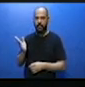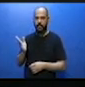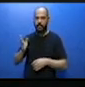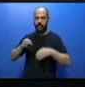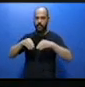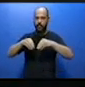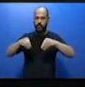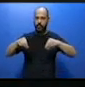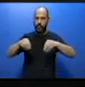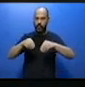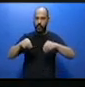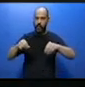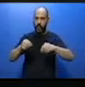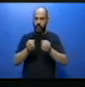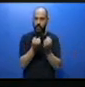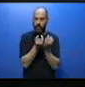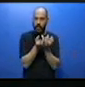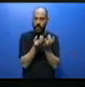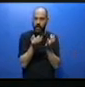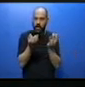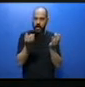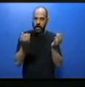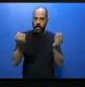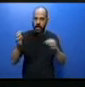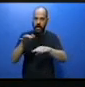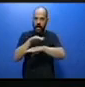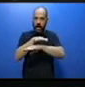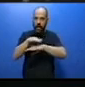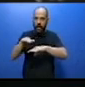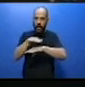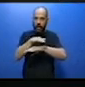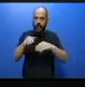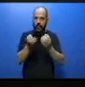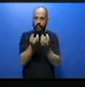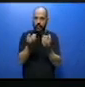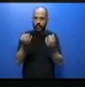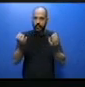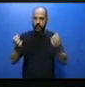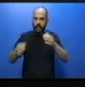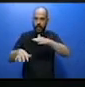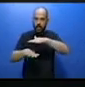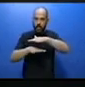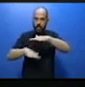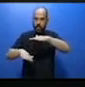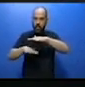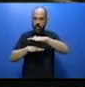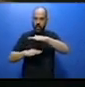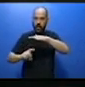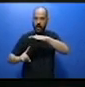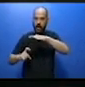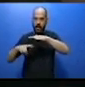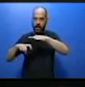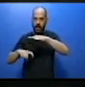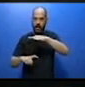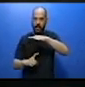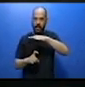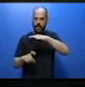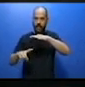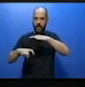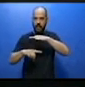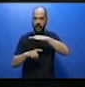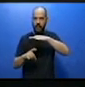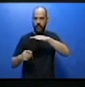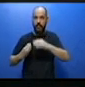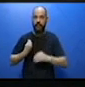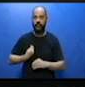em cima e o habitat, né, onde as minhocas estão, onde elas vivem. Mas